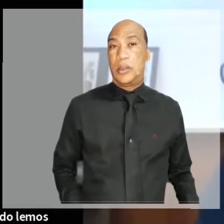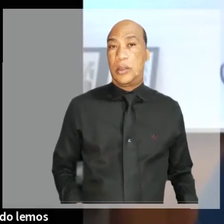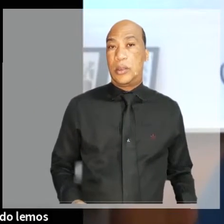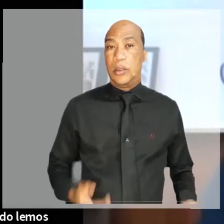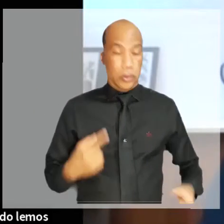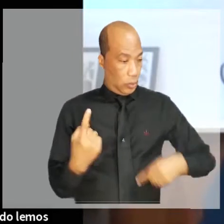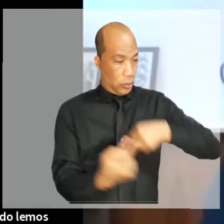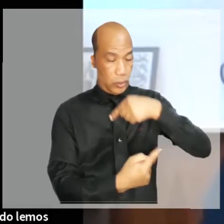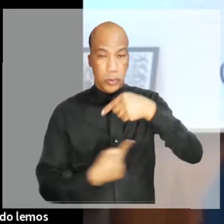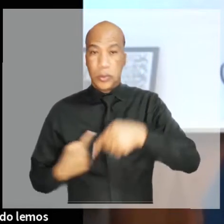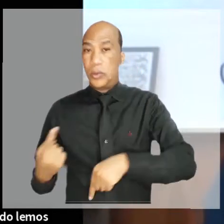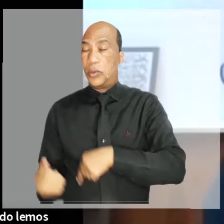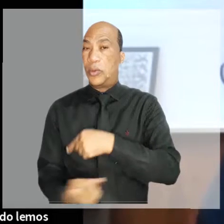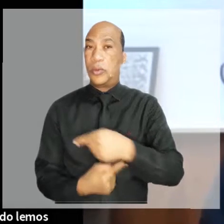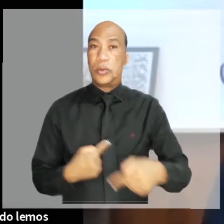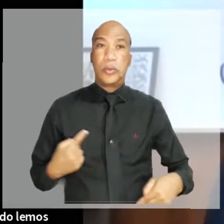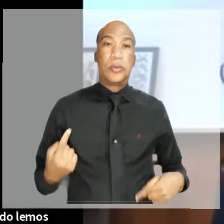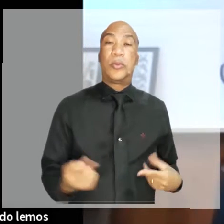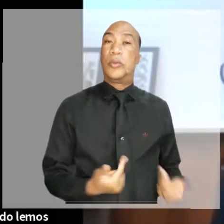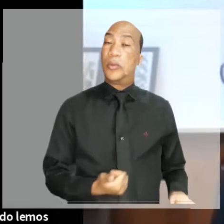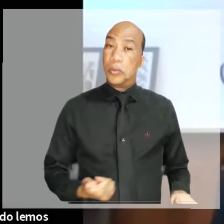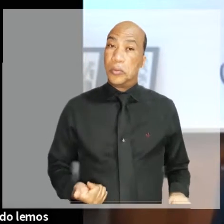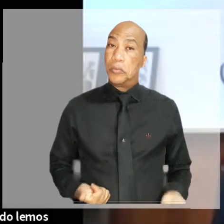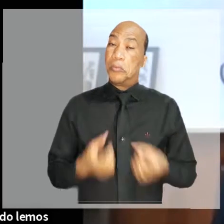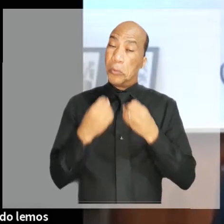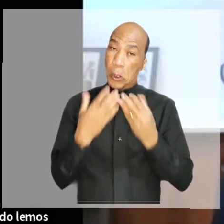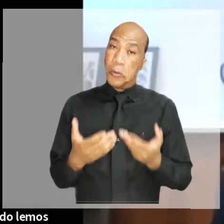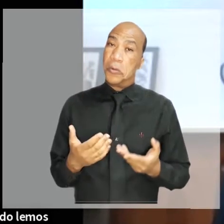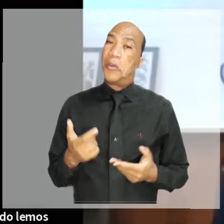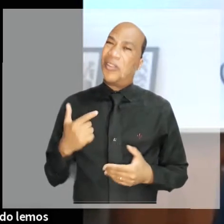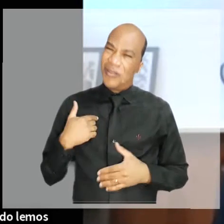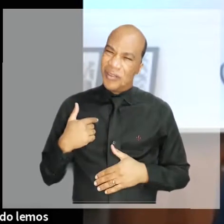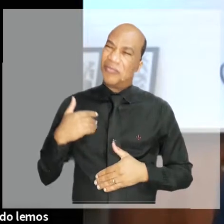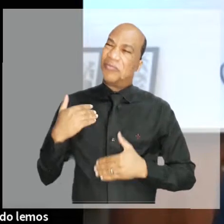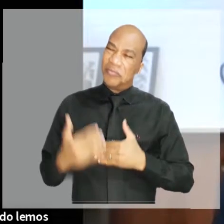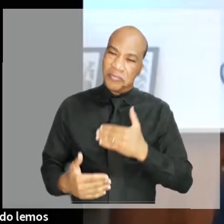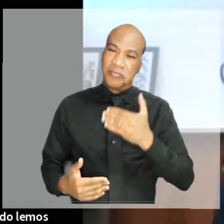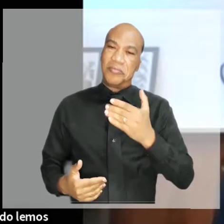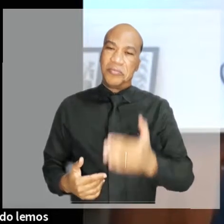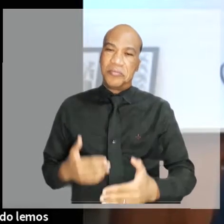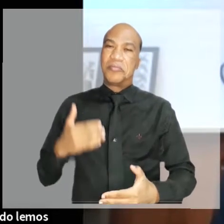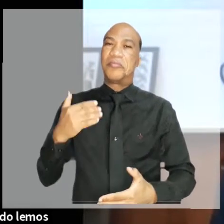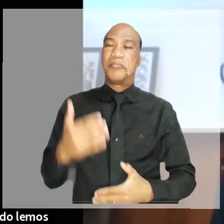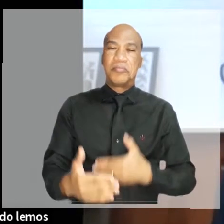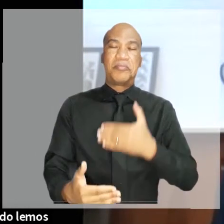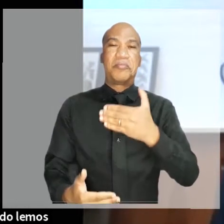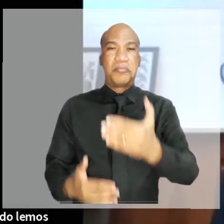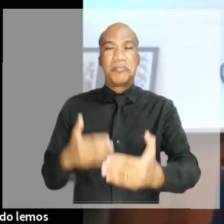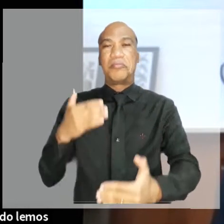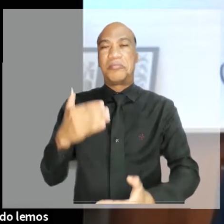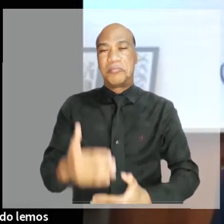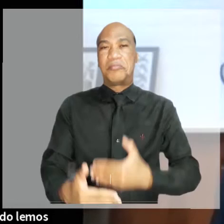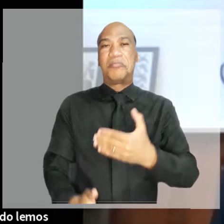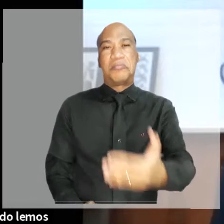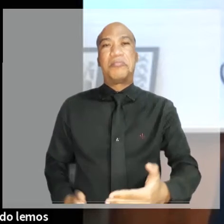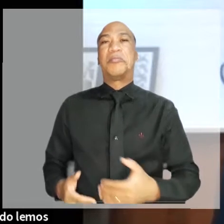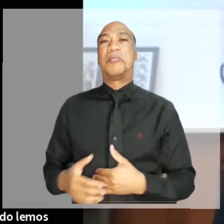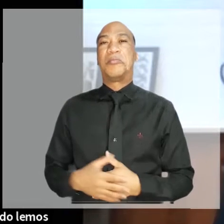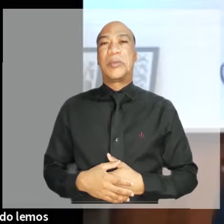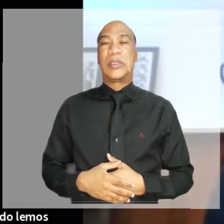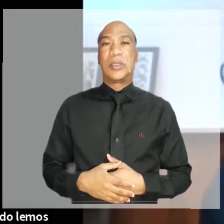círculo virtuoso. Então, eu acho que a gente tem que caminhar nesse caminho, e como a gente vinha dizendo, isso não é